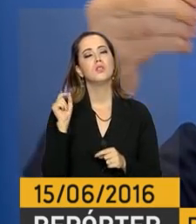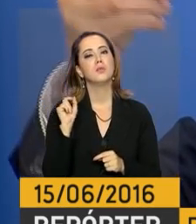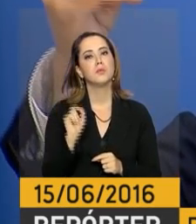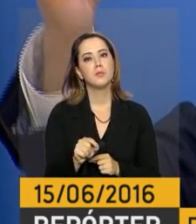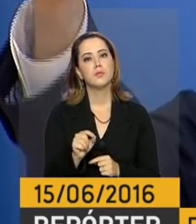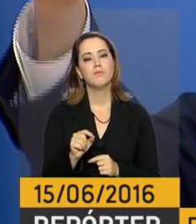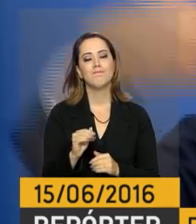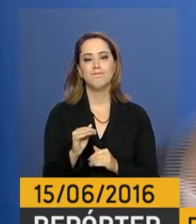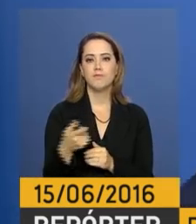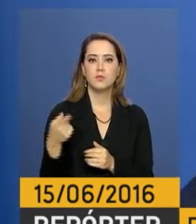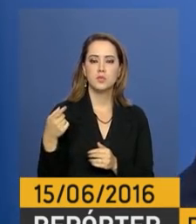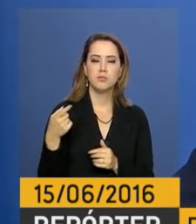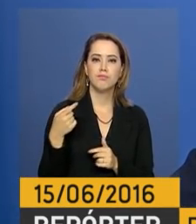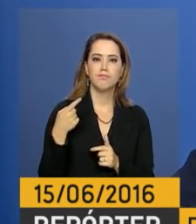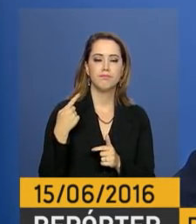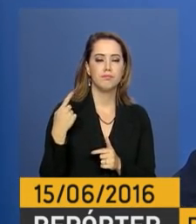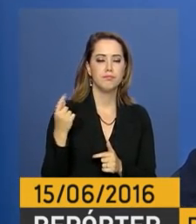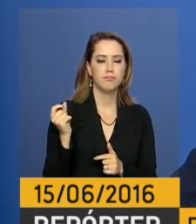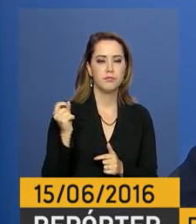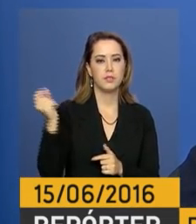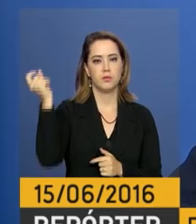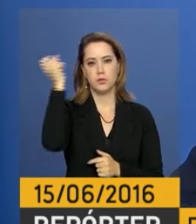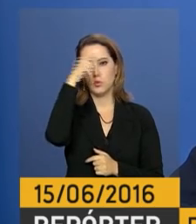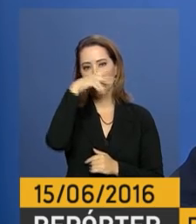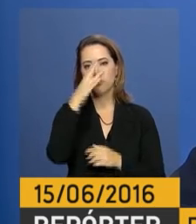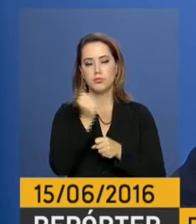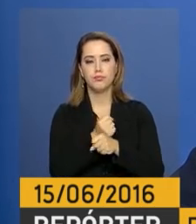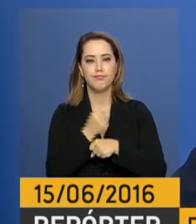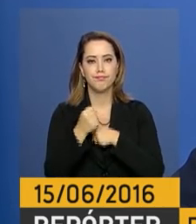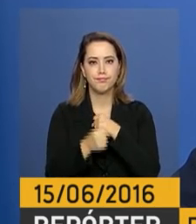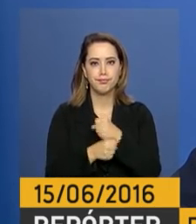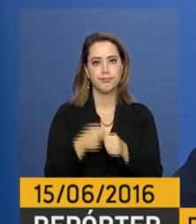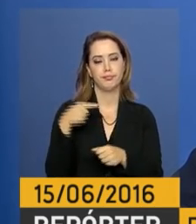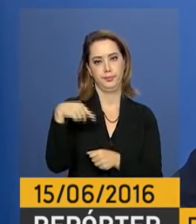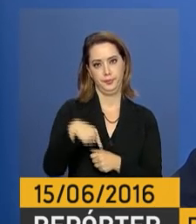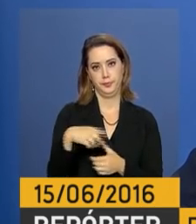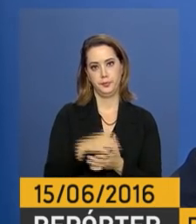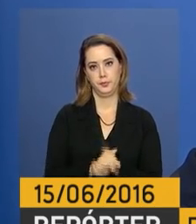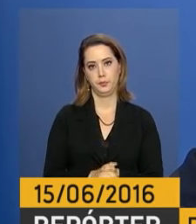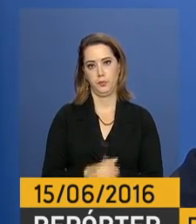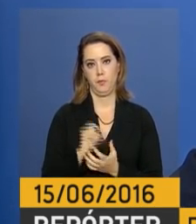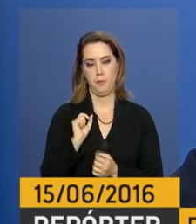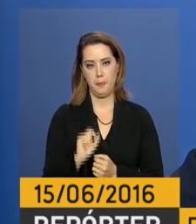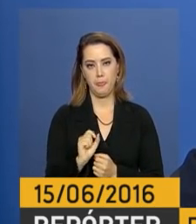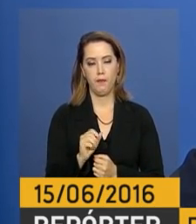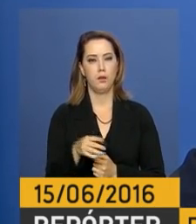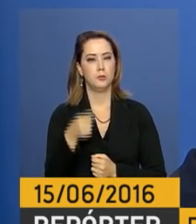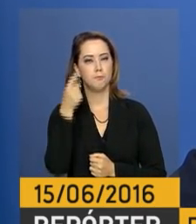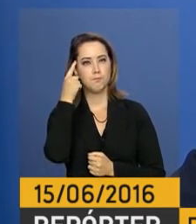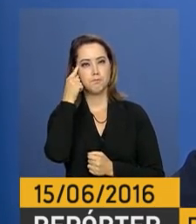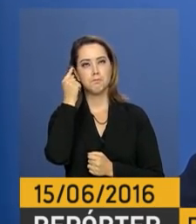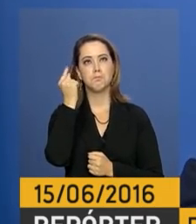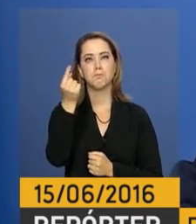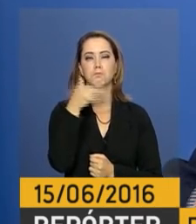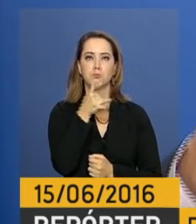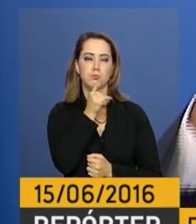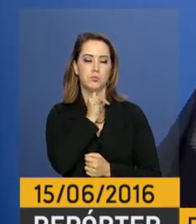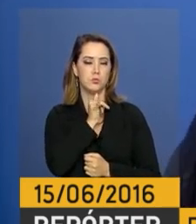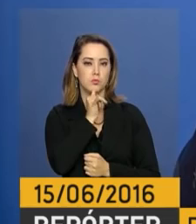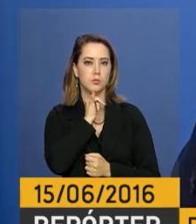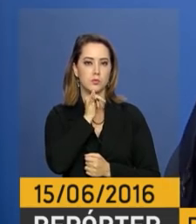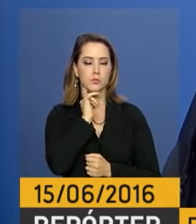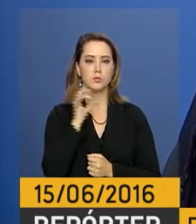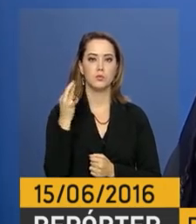se acentuado nos últimos anos. Para dar eh uma ideia mais